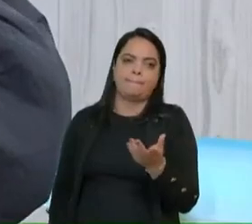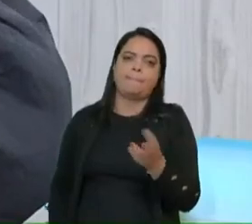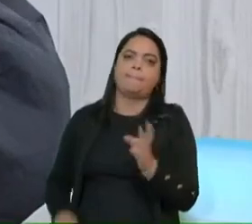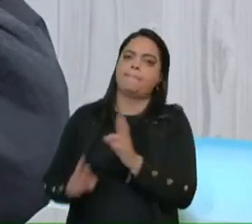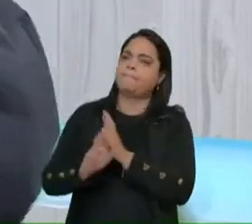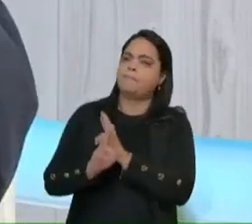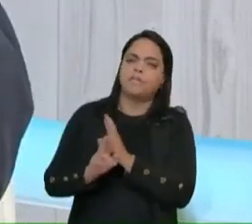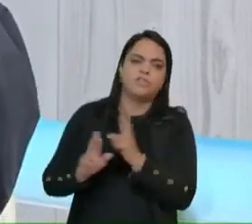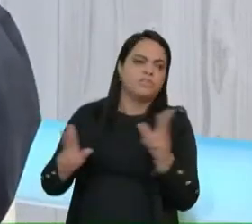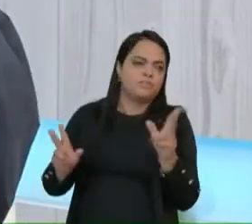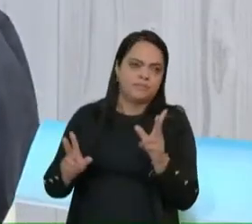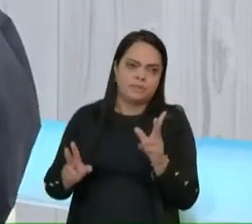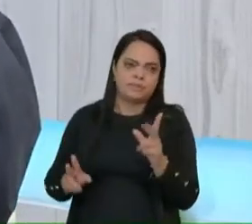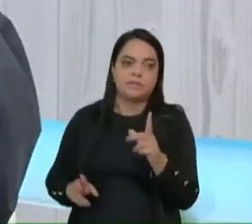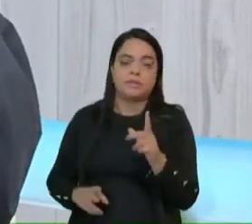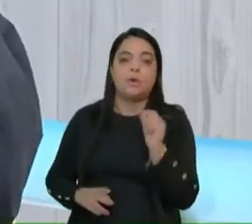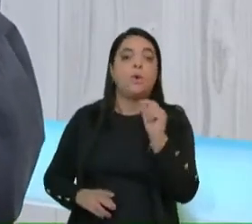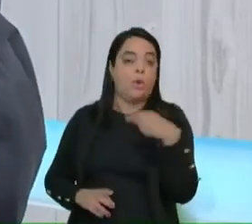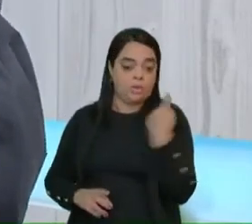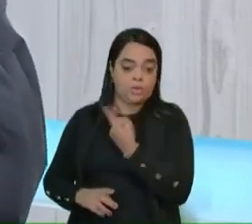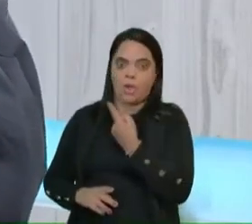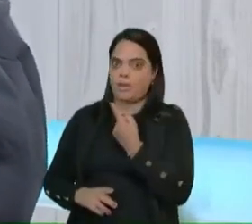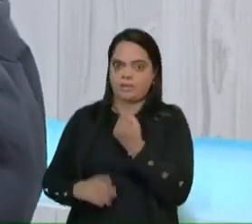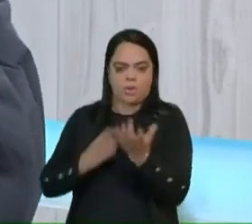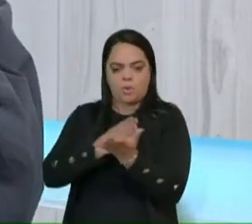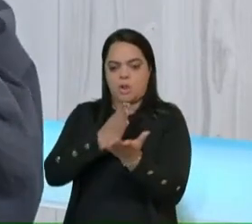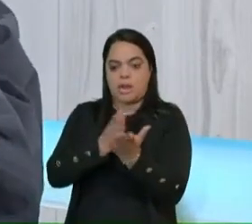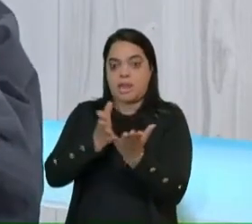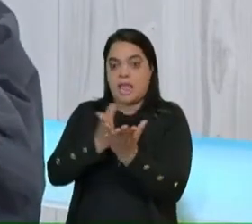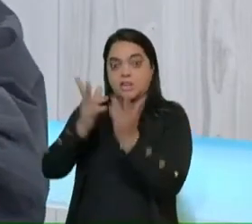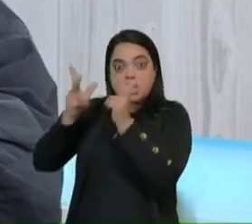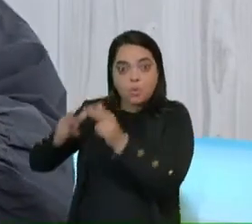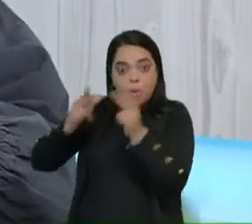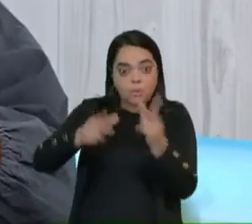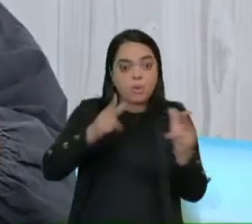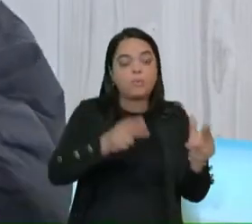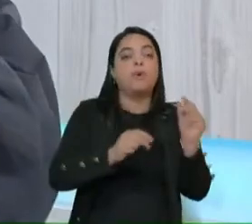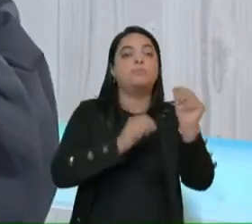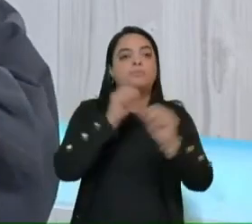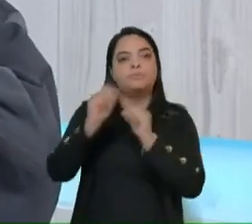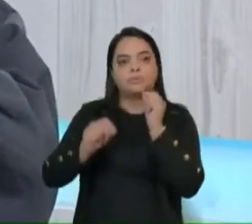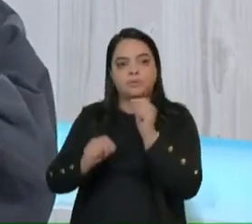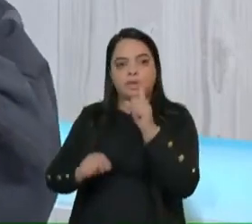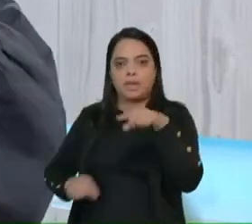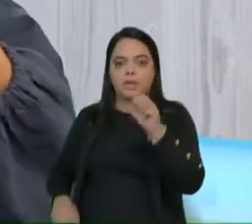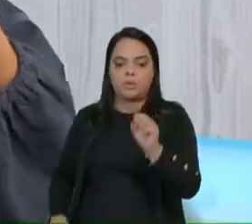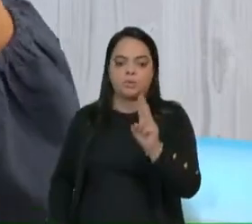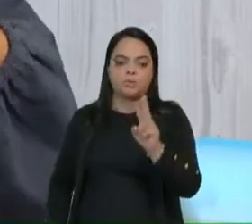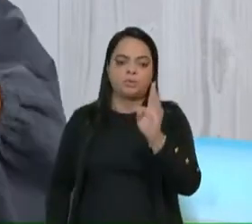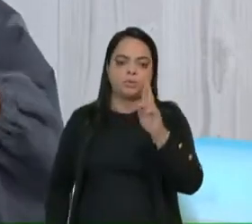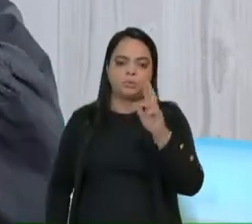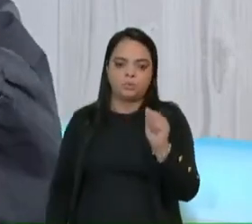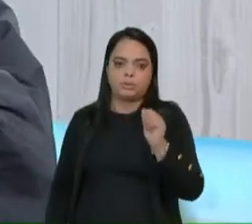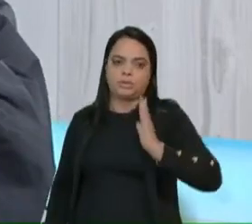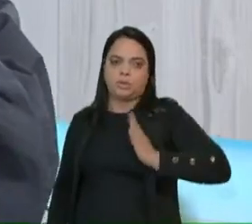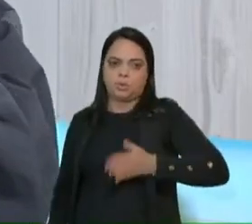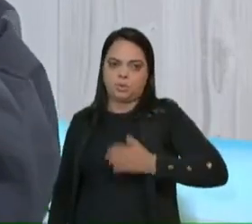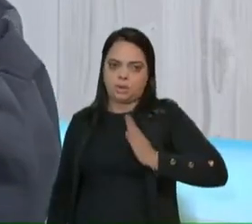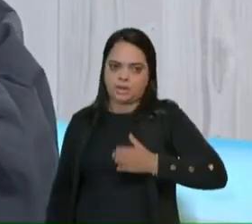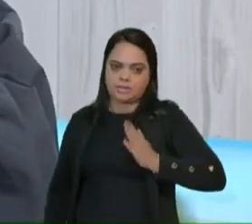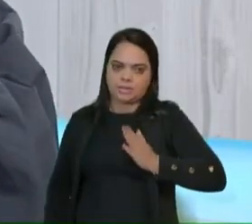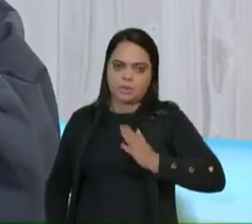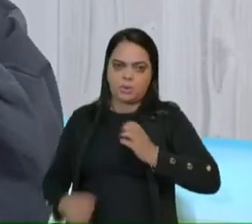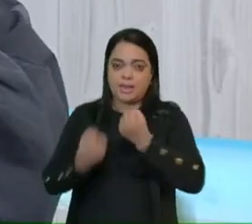diferença tem uma coisa que nos une todas as linhagens isso eu acho bonito também que é um Sutra o Sutra do coração da grande